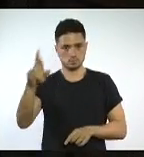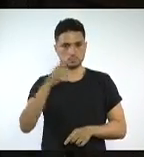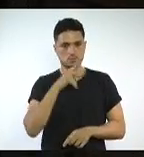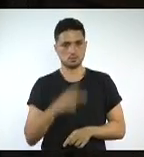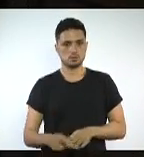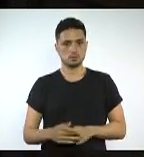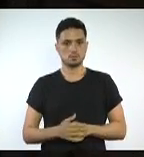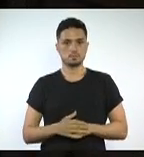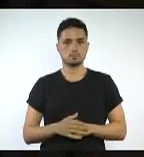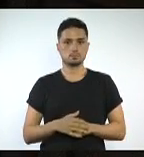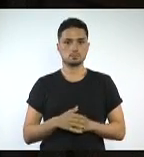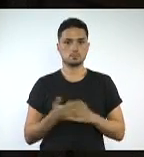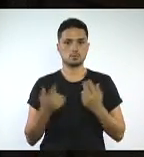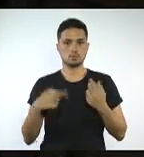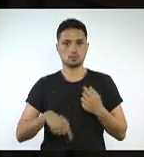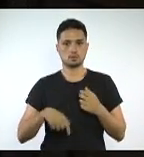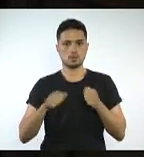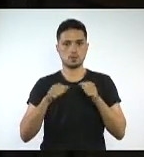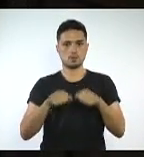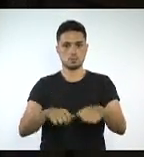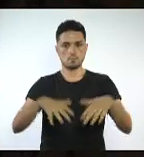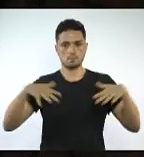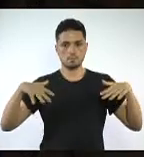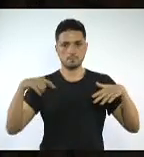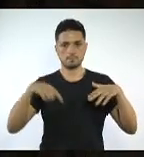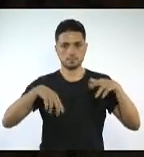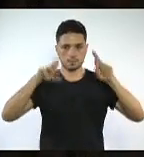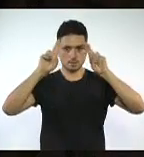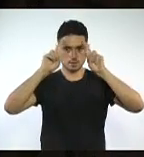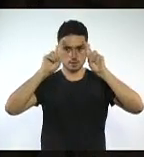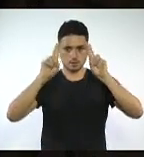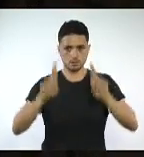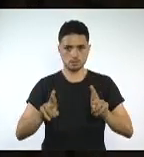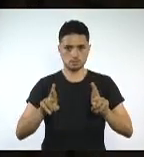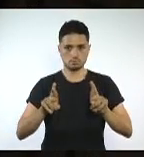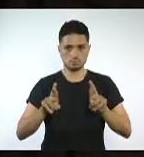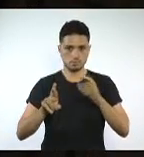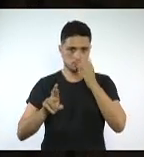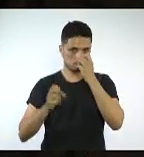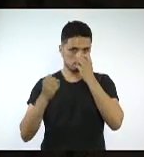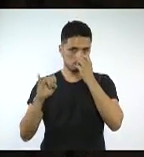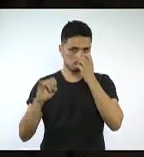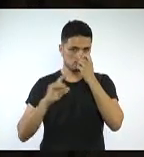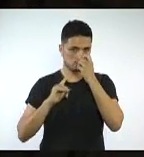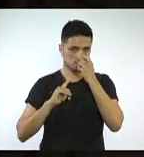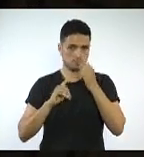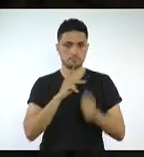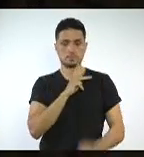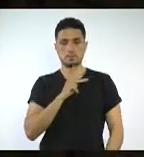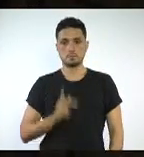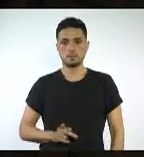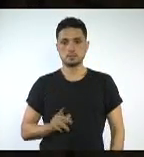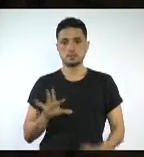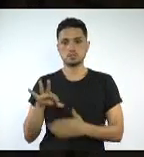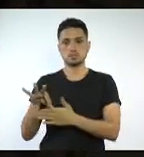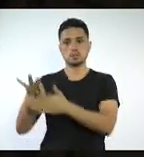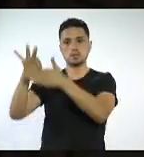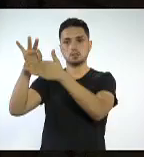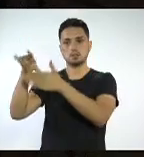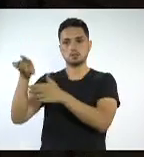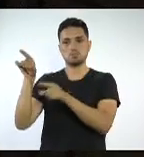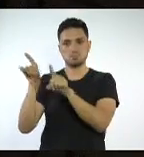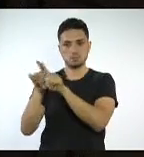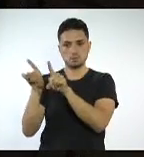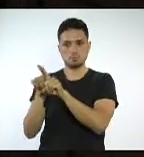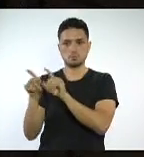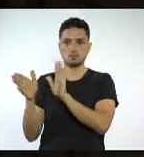o parlamento, ele se faz respeitar quando tem um presidente da liderança